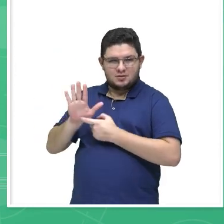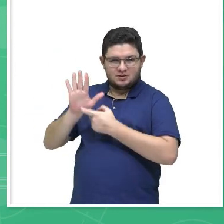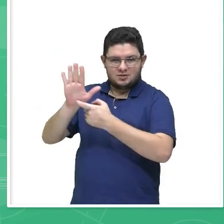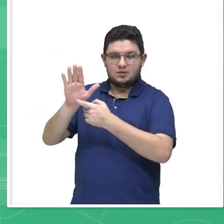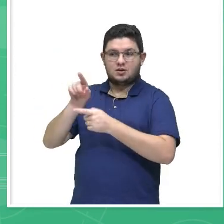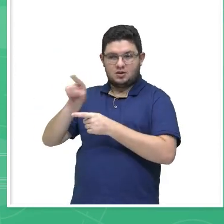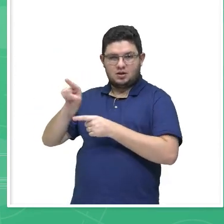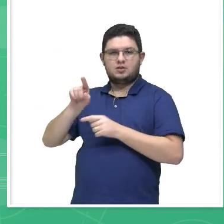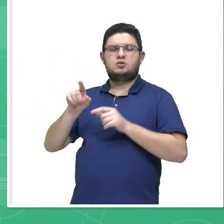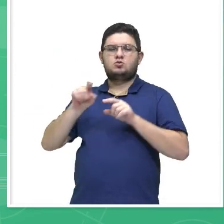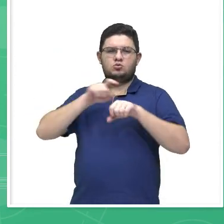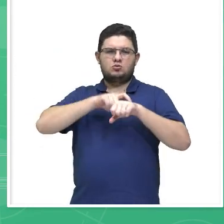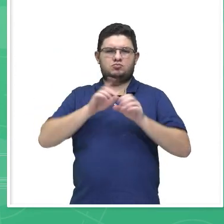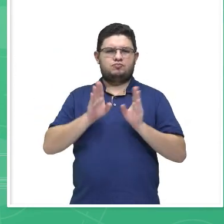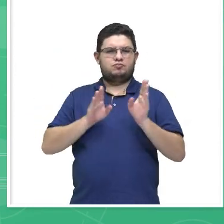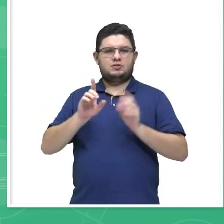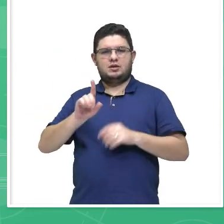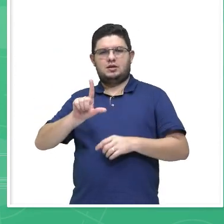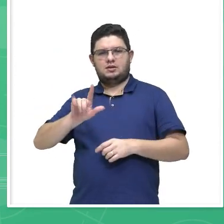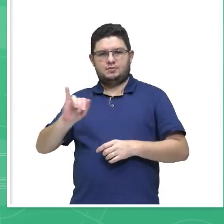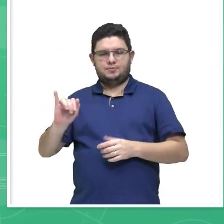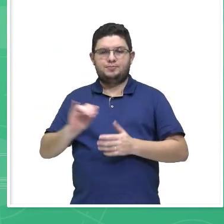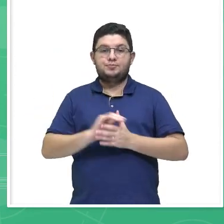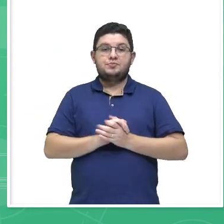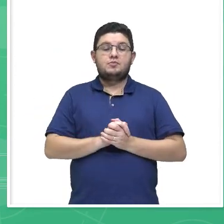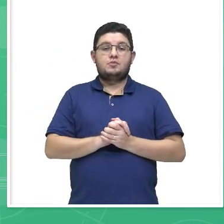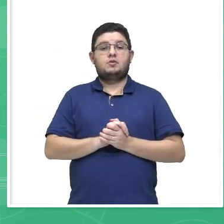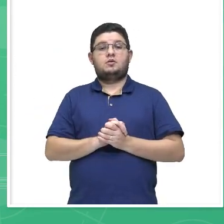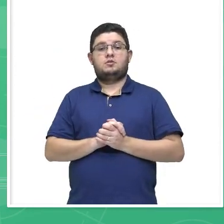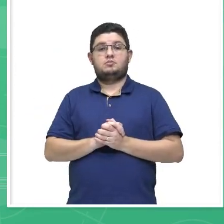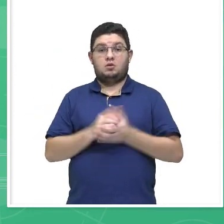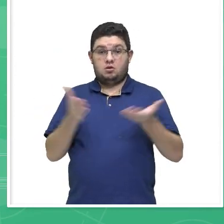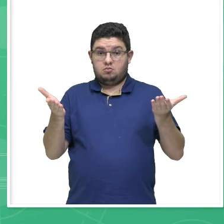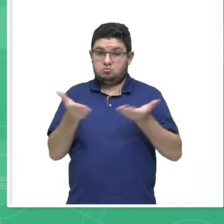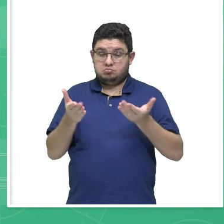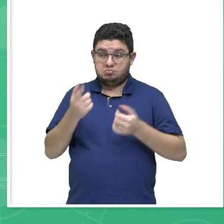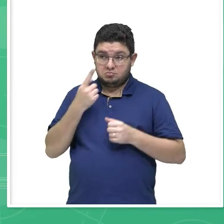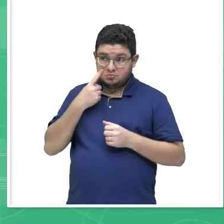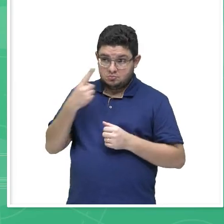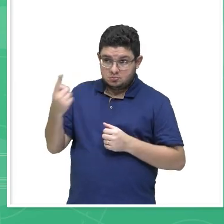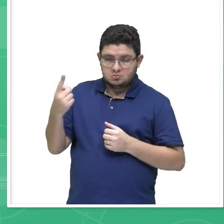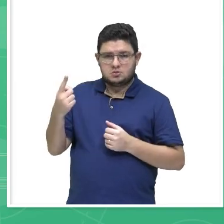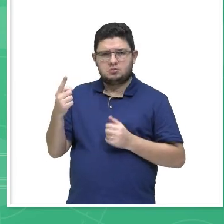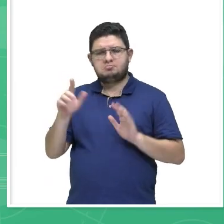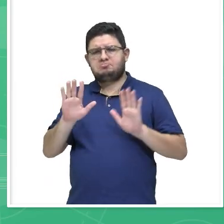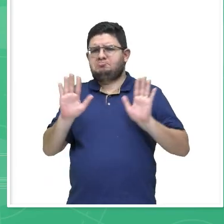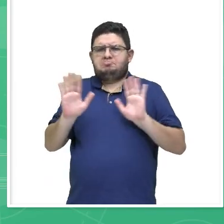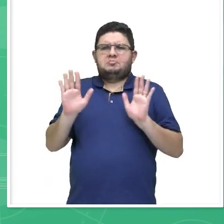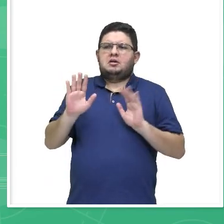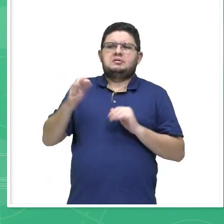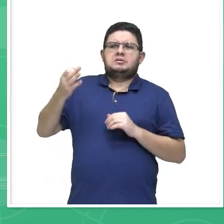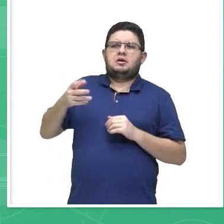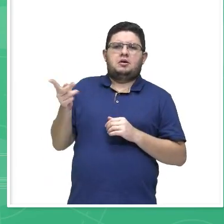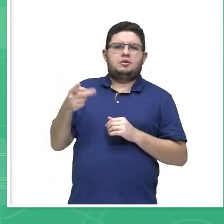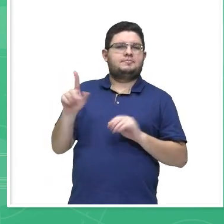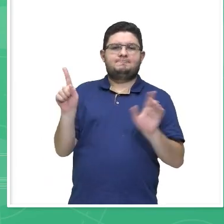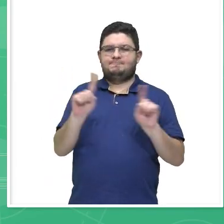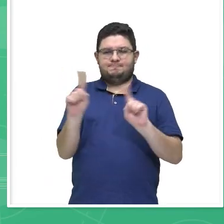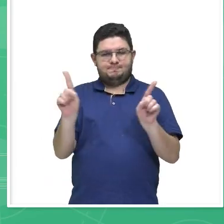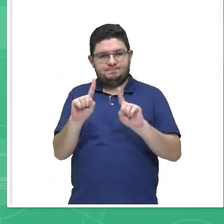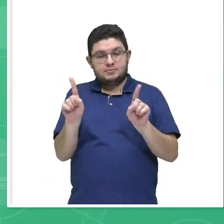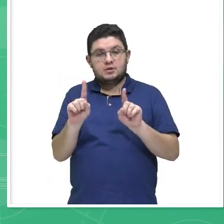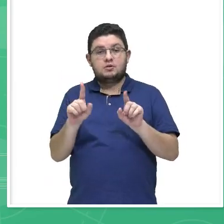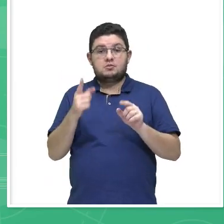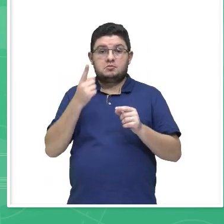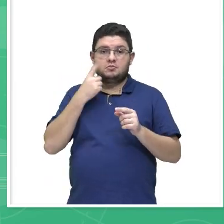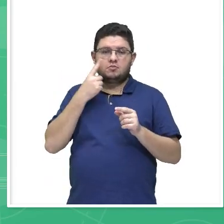dinâmica local interativa. Agora, vamos conferir, não que esteja certo ou errado, mas vamos ver os